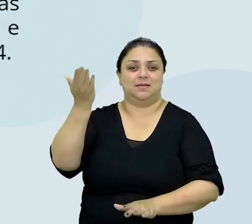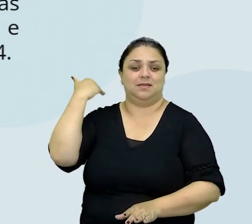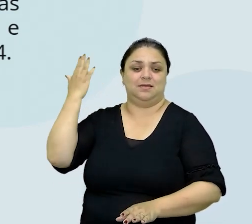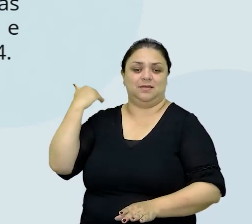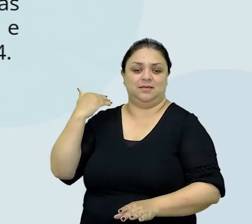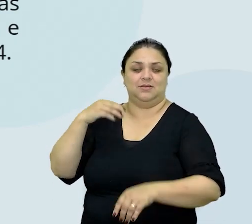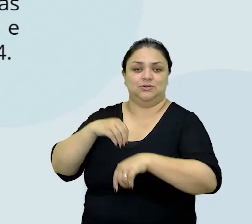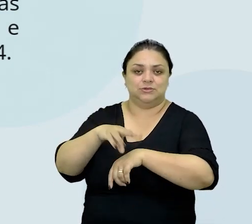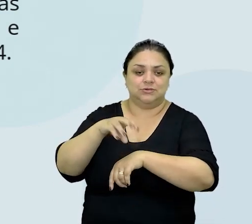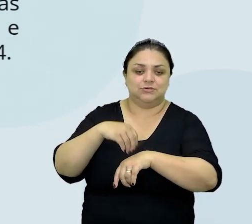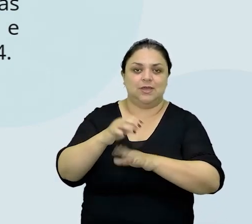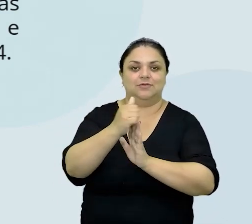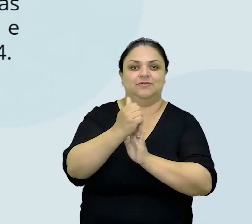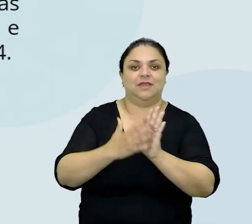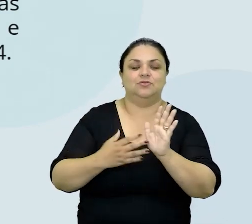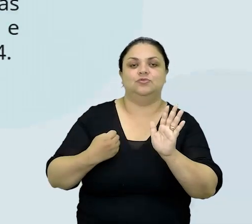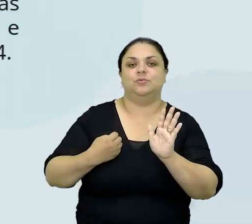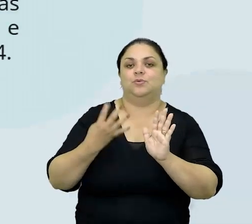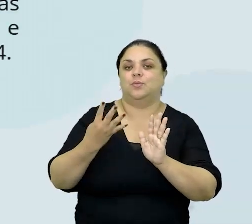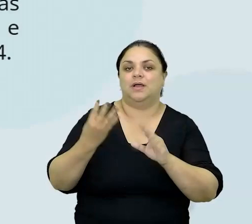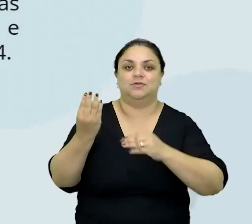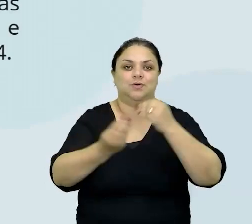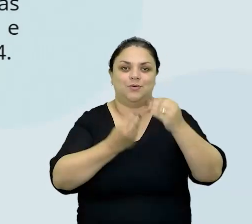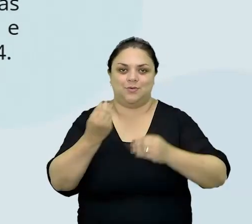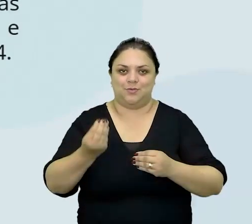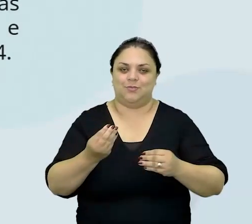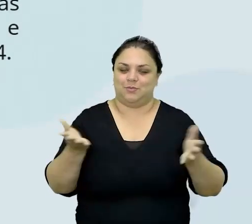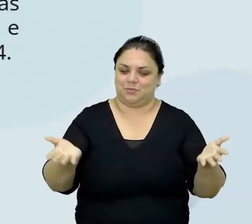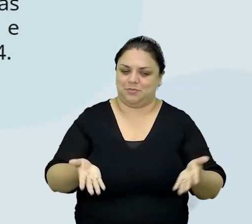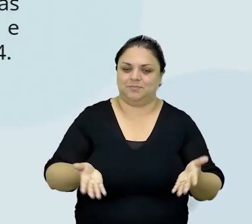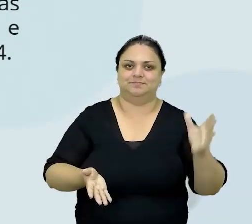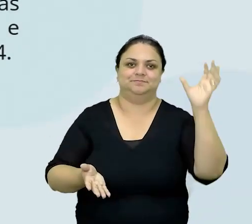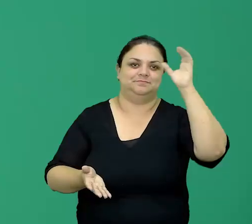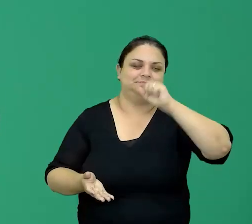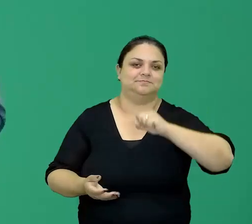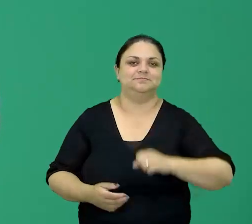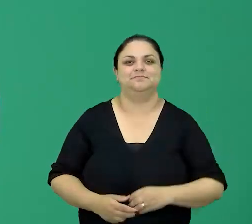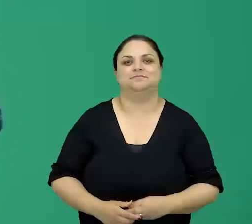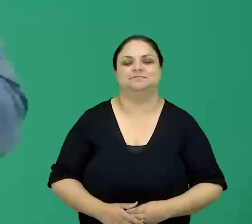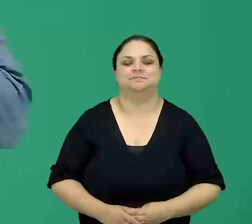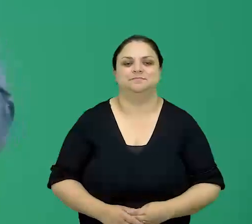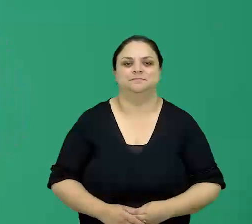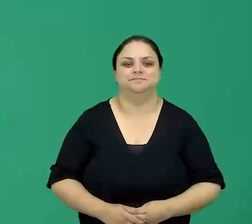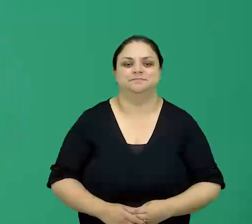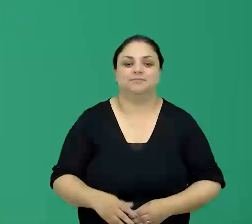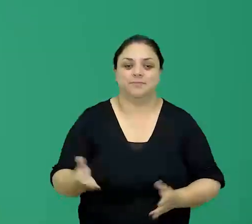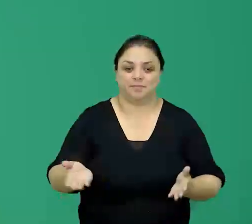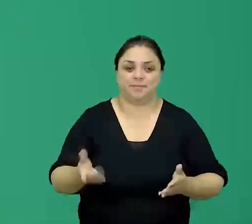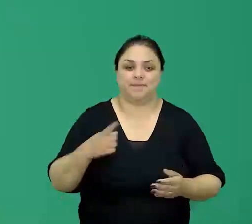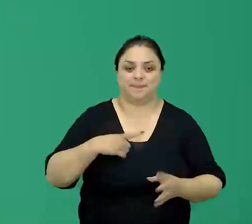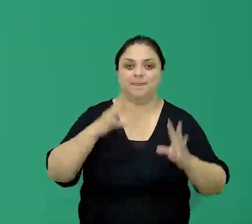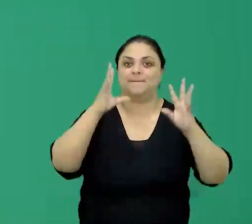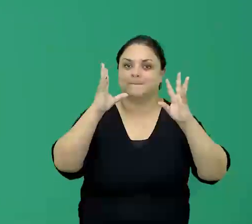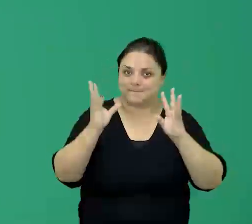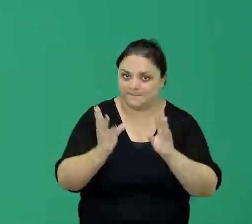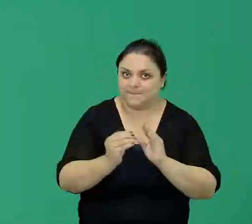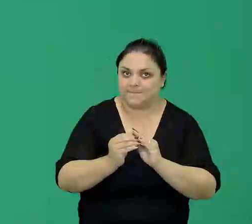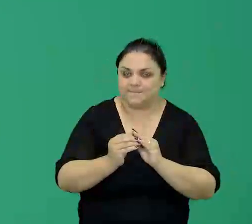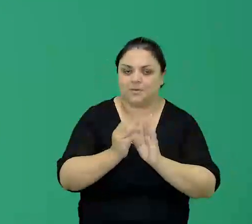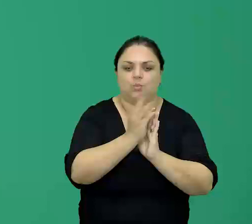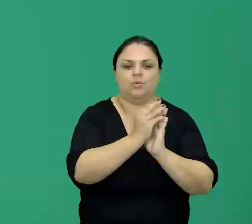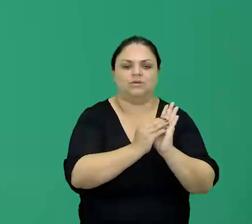e receber as orientações da atividade 4. Então, nós vamos fazer uma recapitulação aí dos